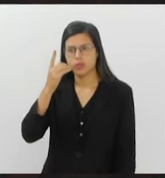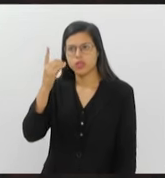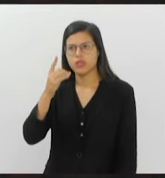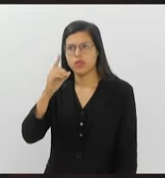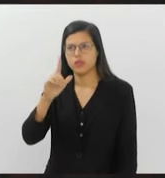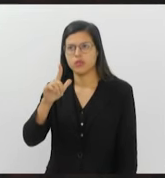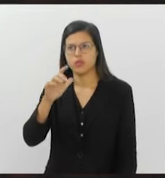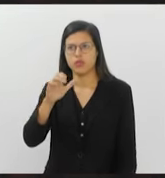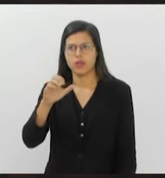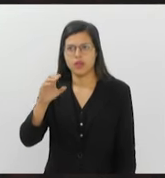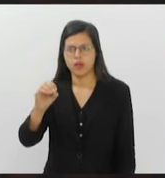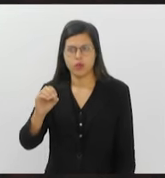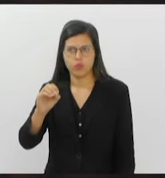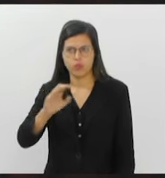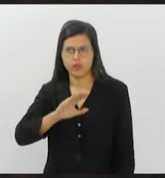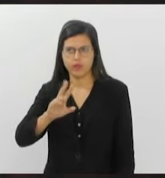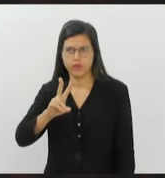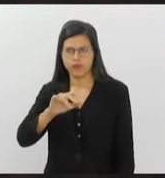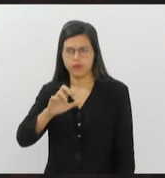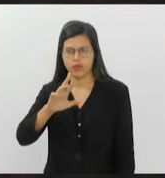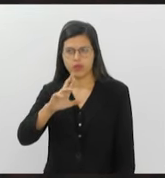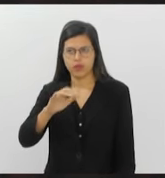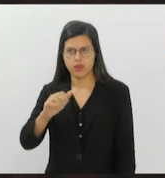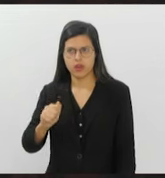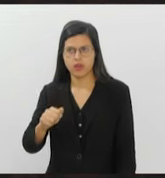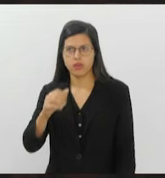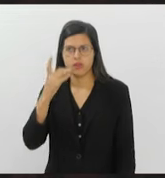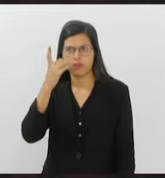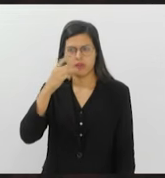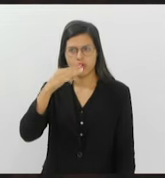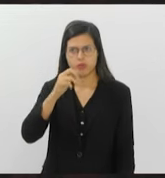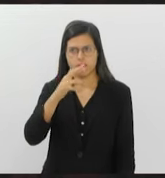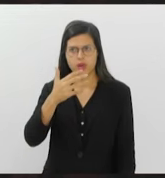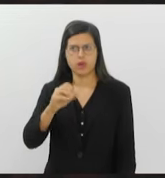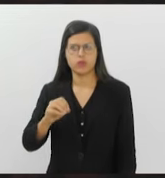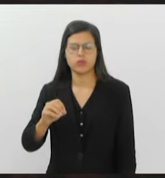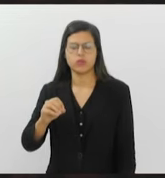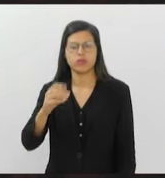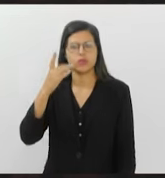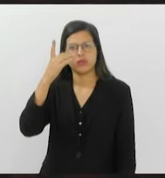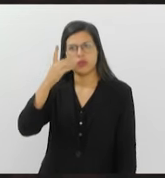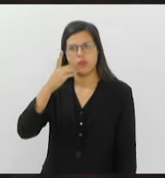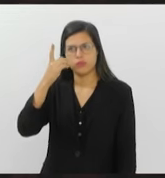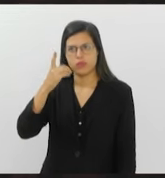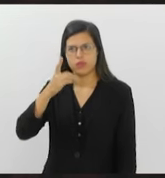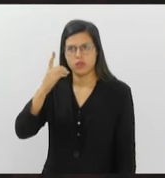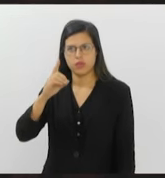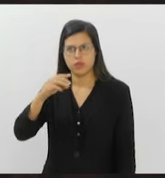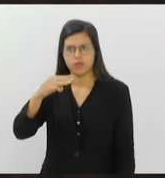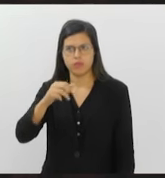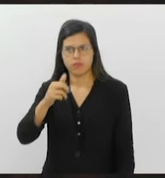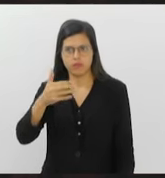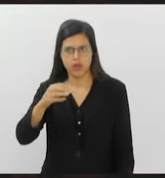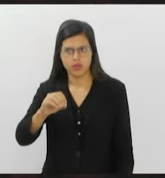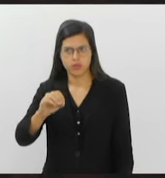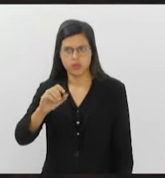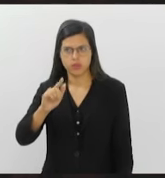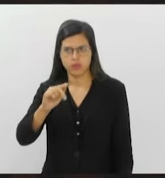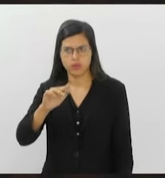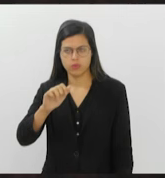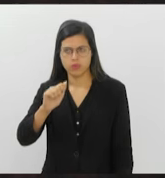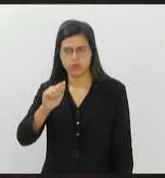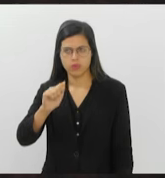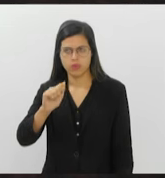Deputado Léo Vieira. Deputado Márcio Canella. Deputado Márcio Gualberto já votou no